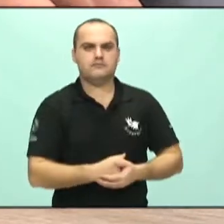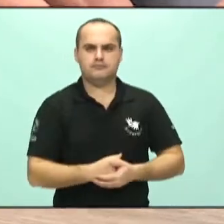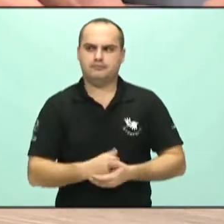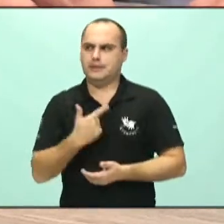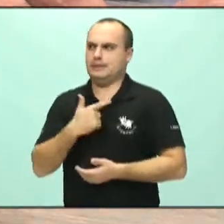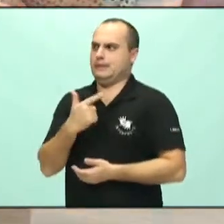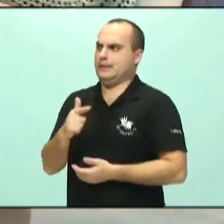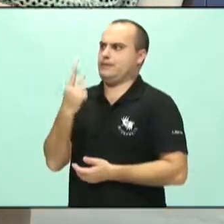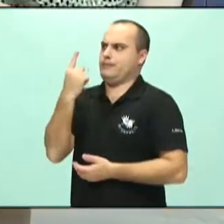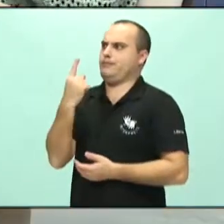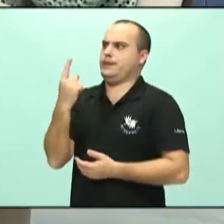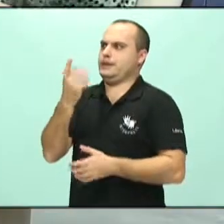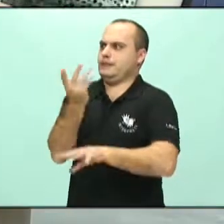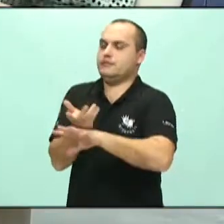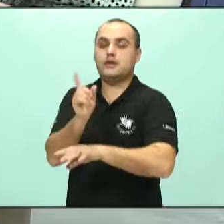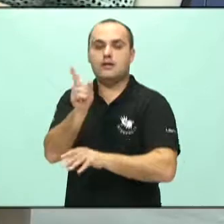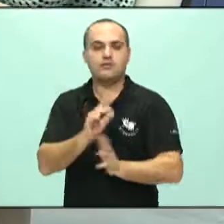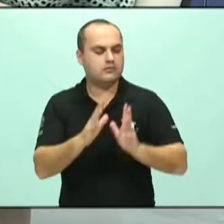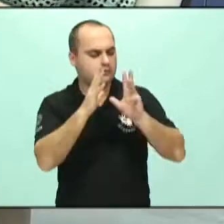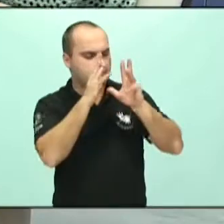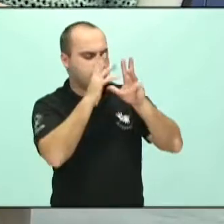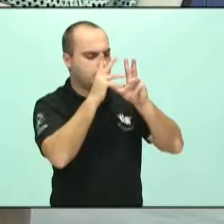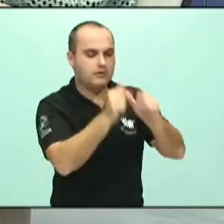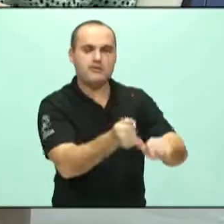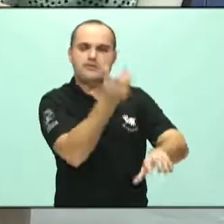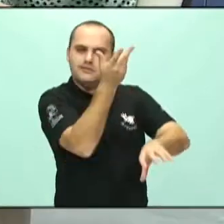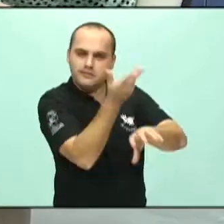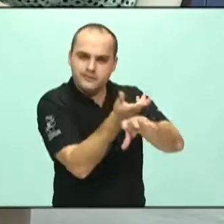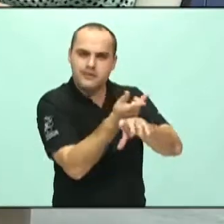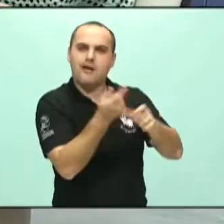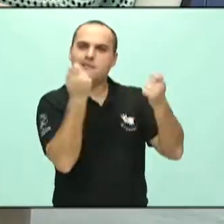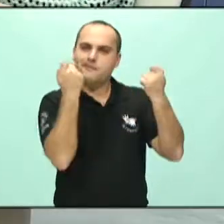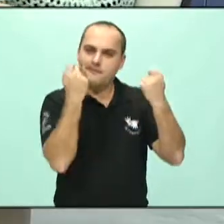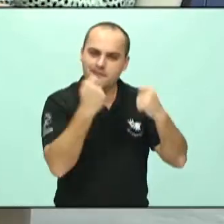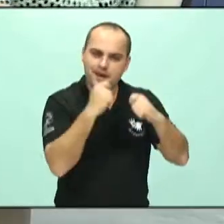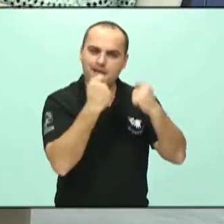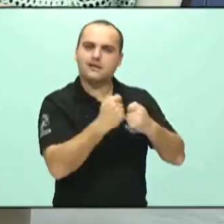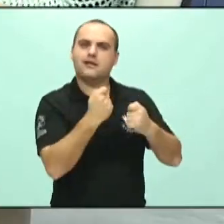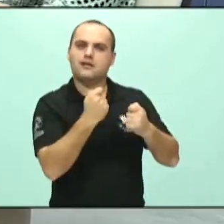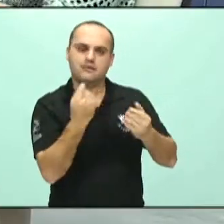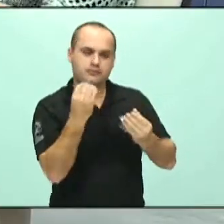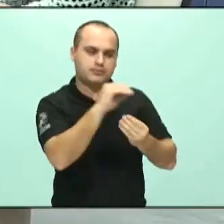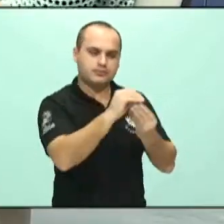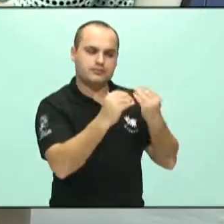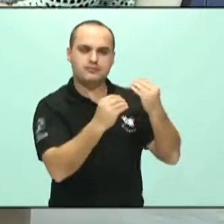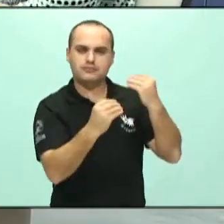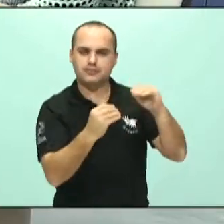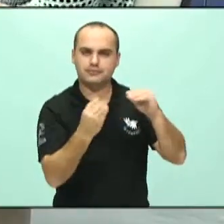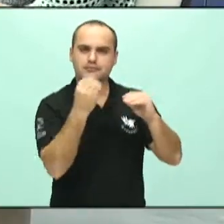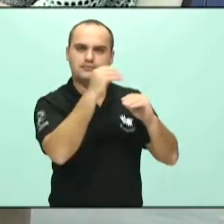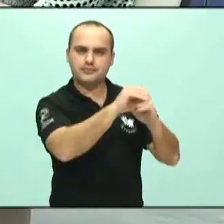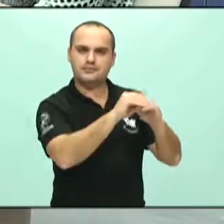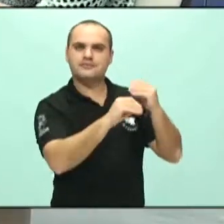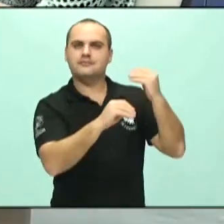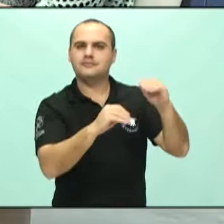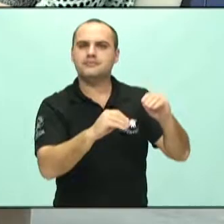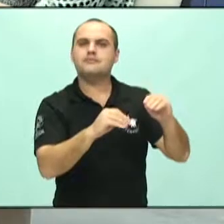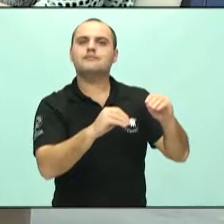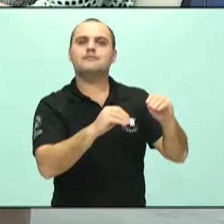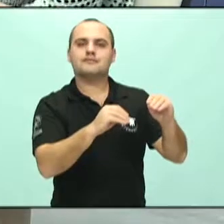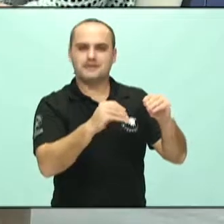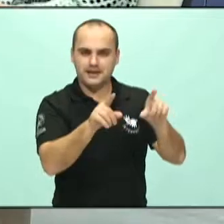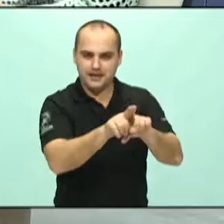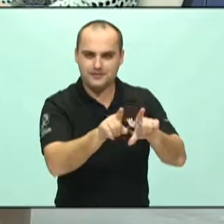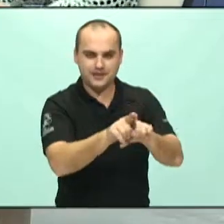de diversidade. Então, em matemática, em ciências, em história, em geografia, de colocar os seus conteúdos abordando também a